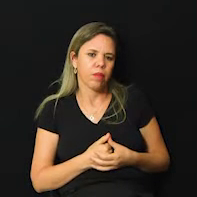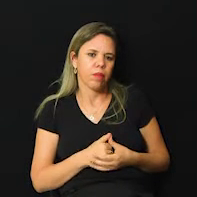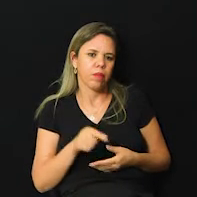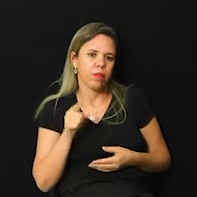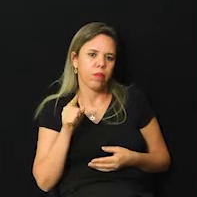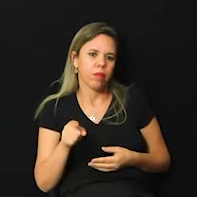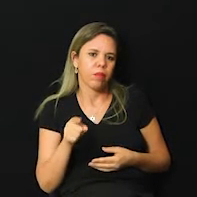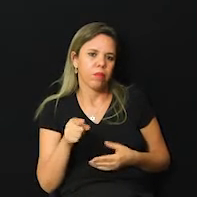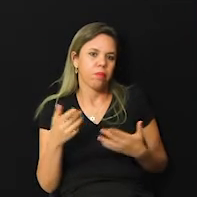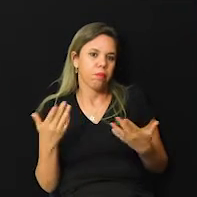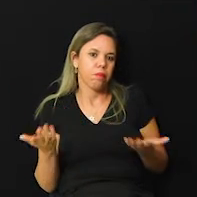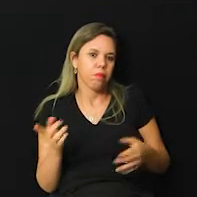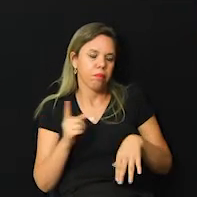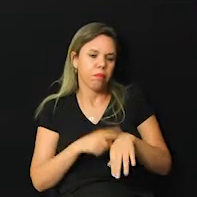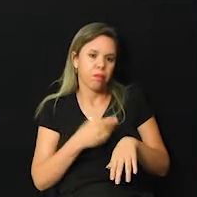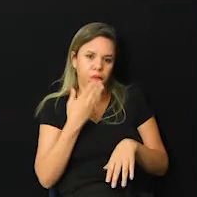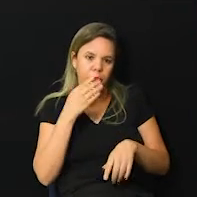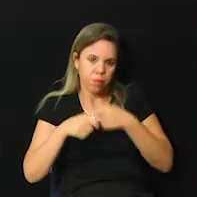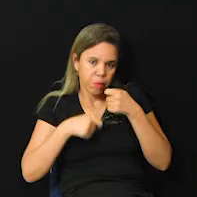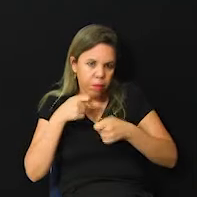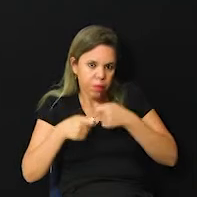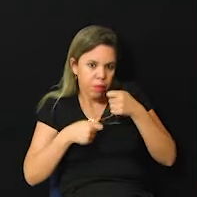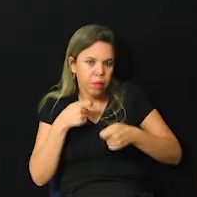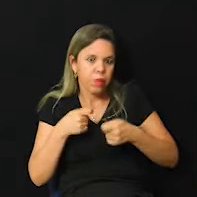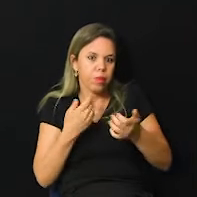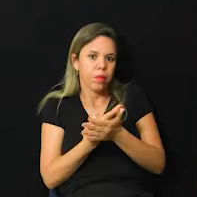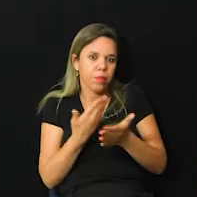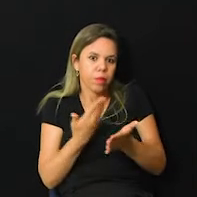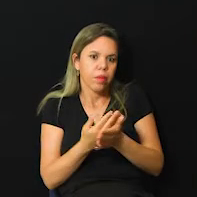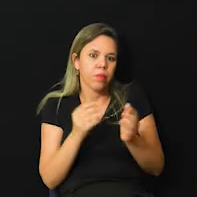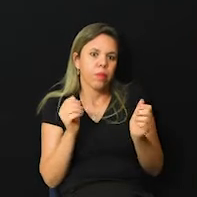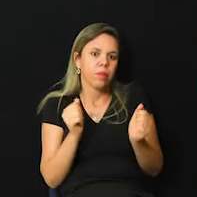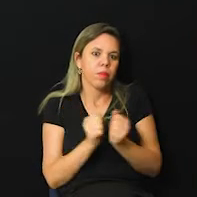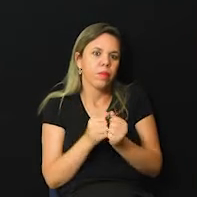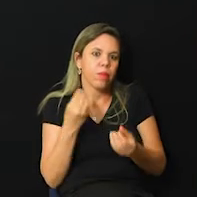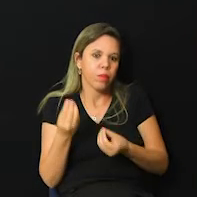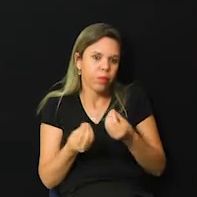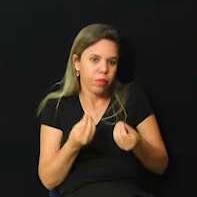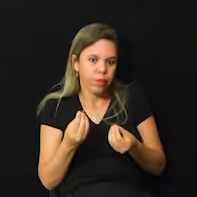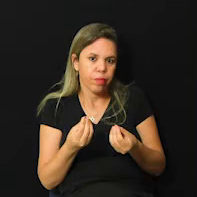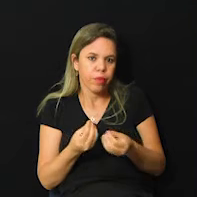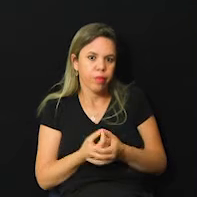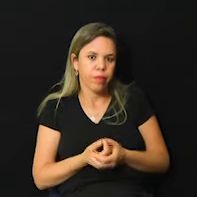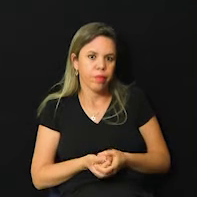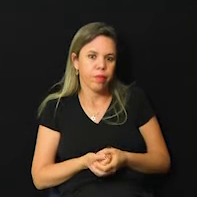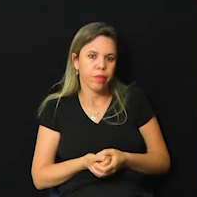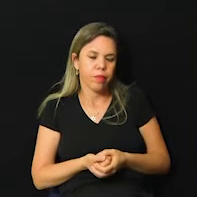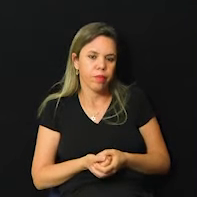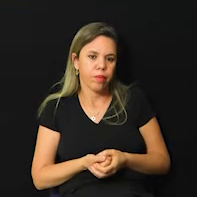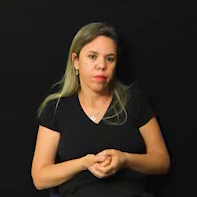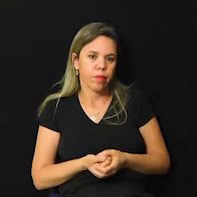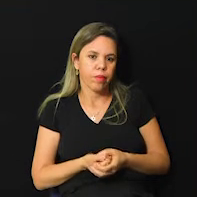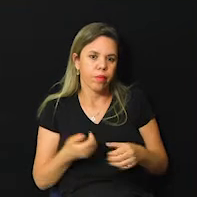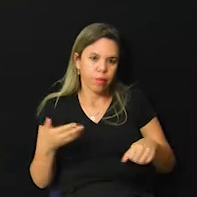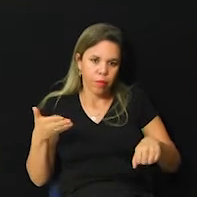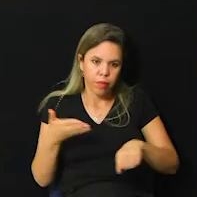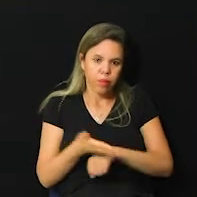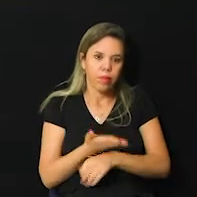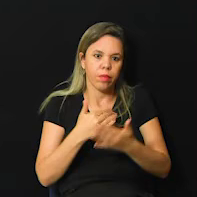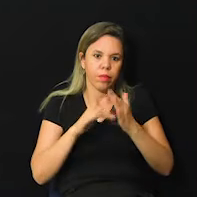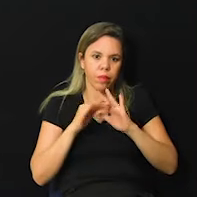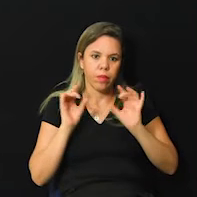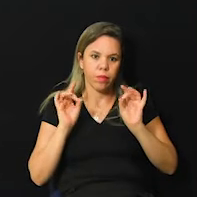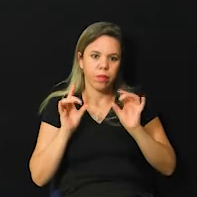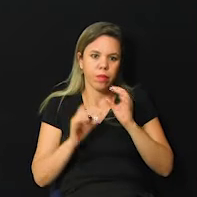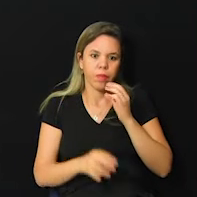você envia a hora da retenção Você estuda junto como é que é a o DNA ele